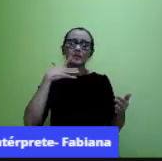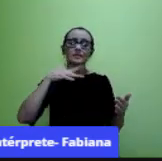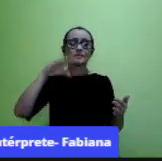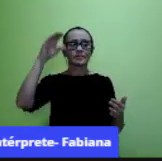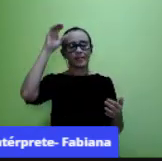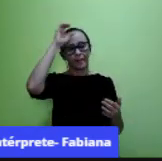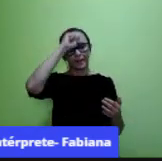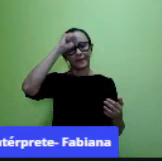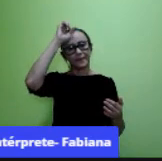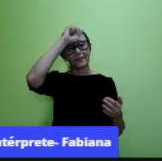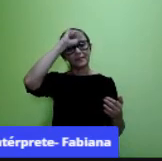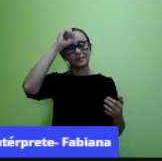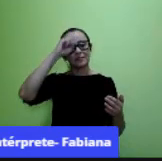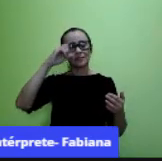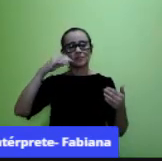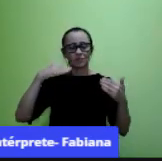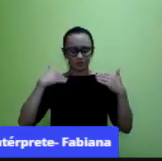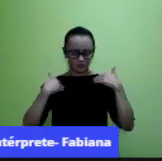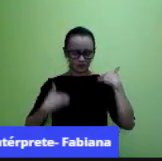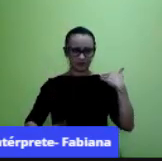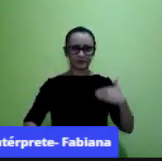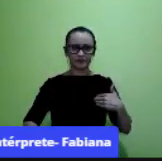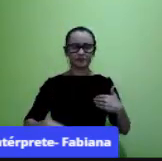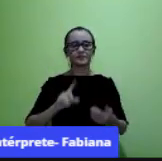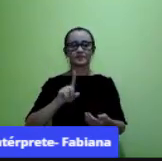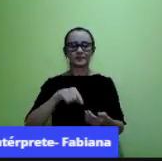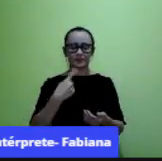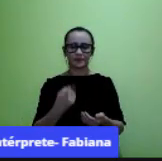corpo. Agora, o próximo slide.